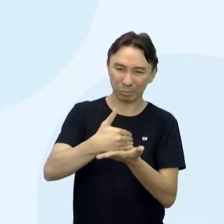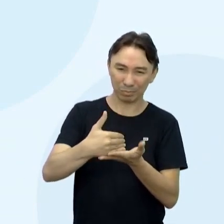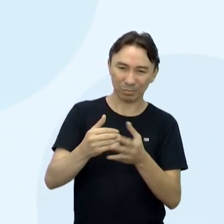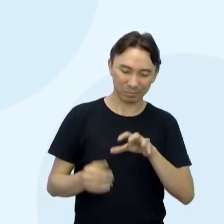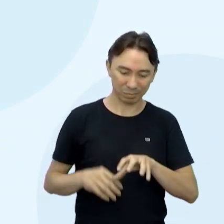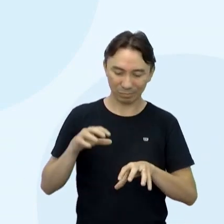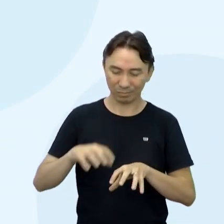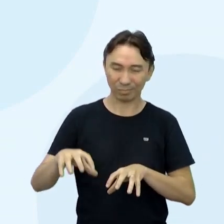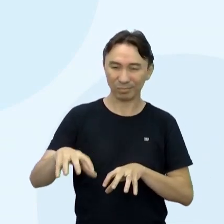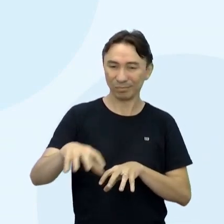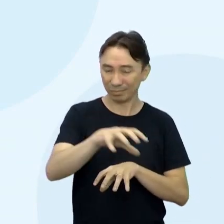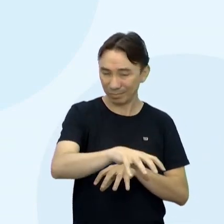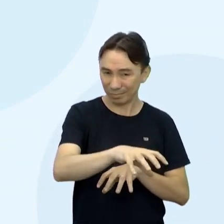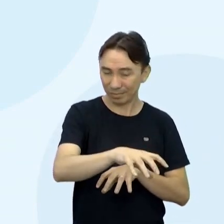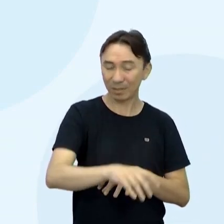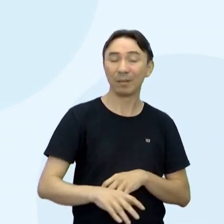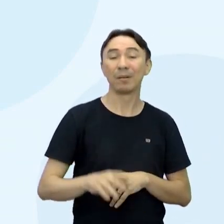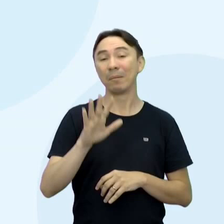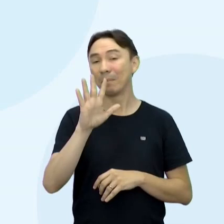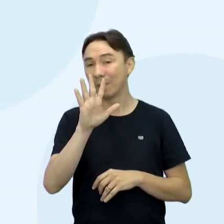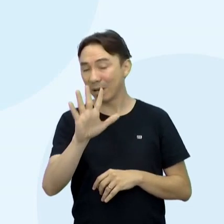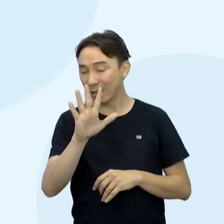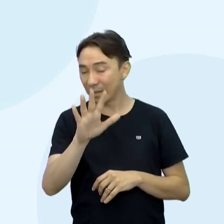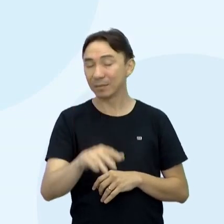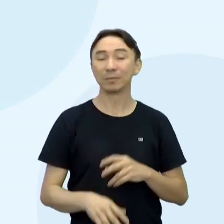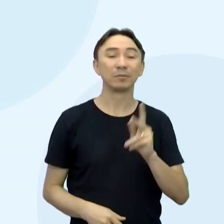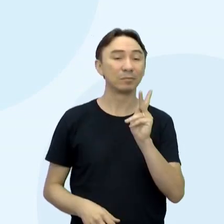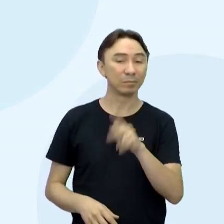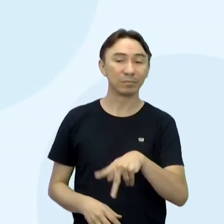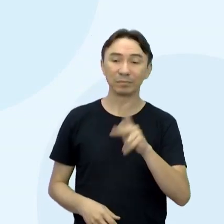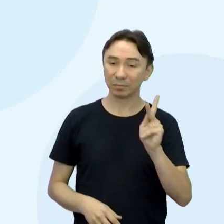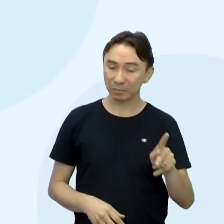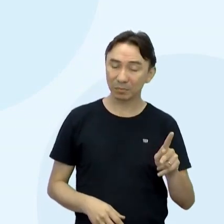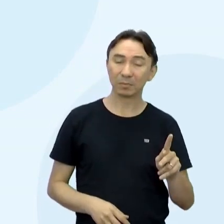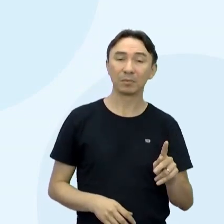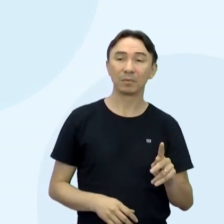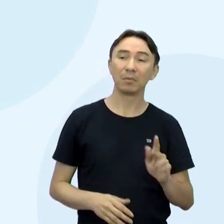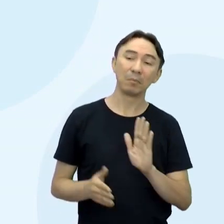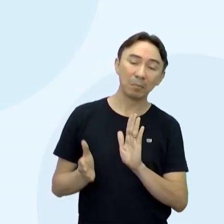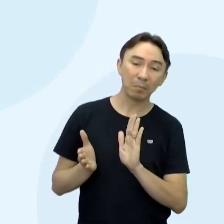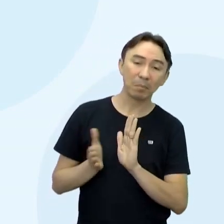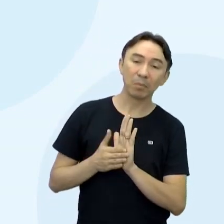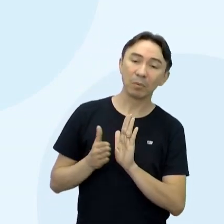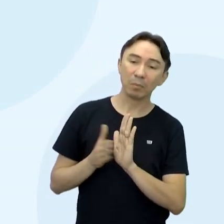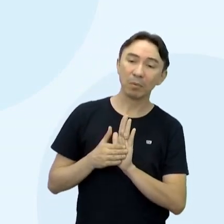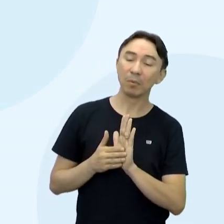nesse caso, o professor pode propor algumas